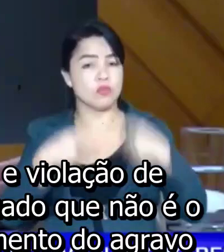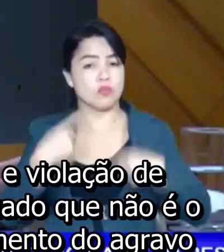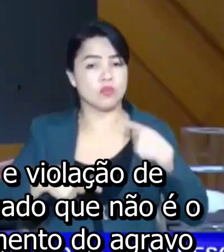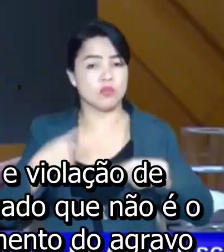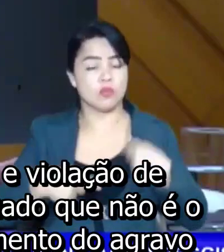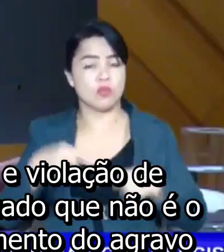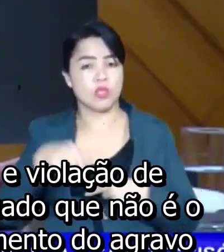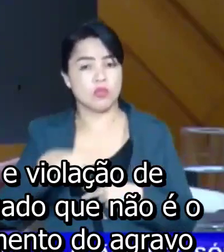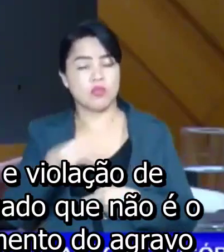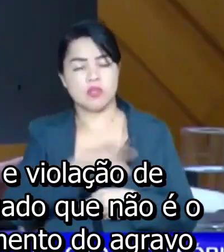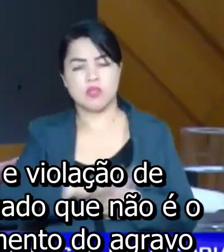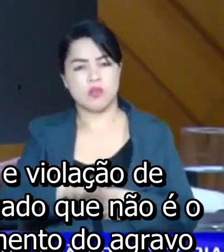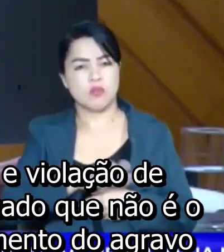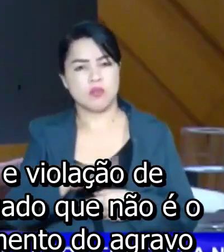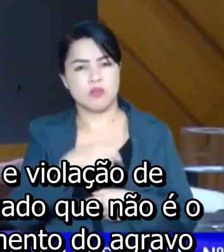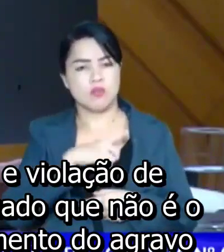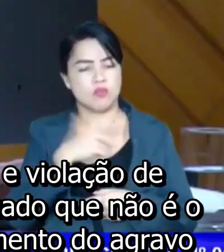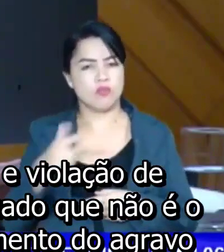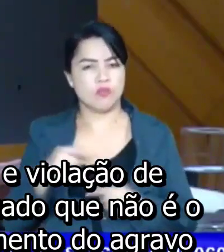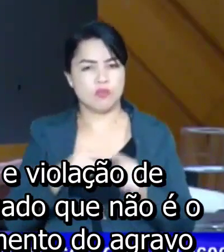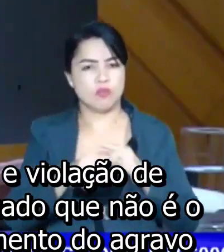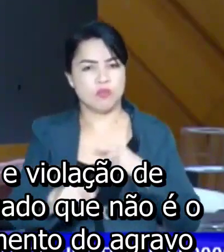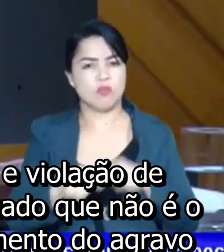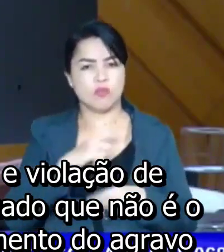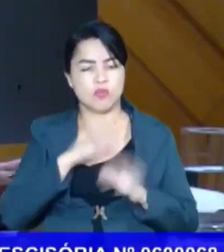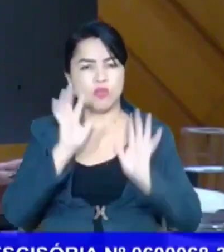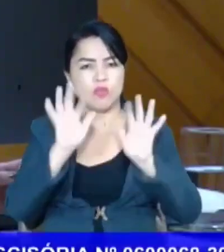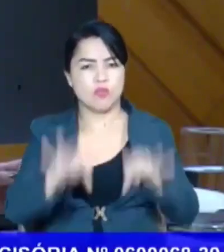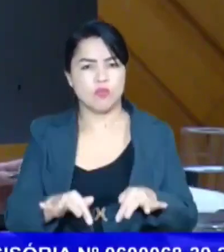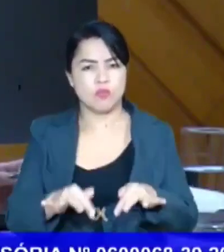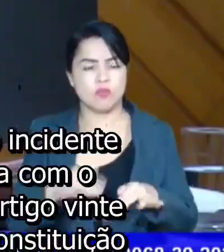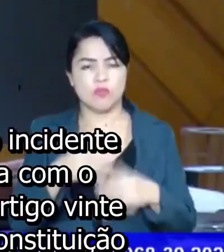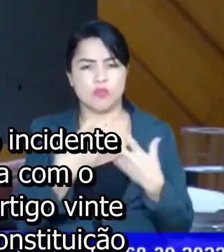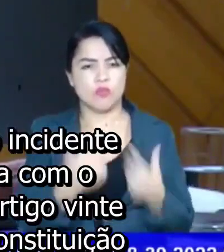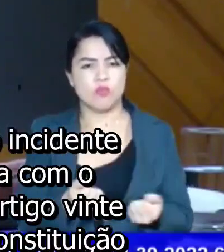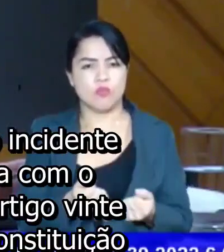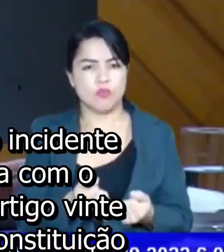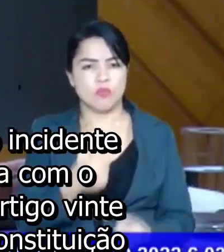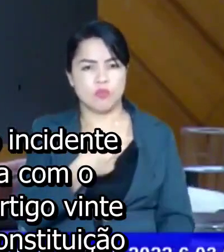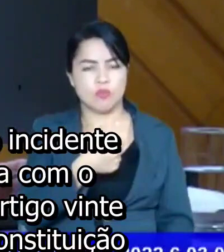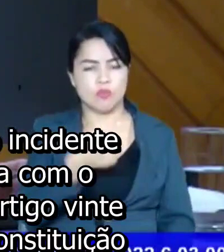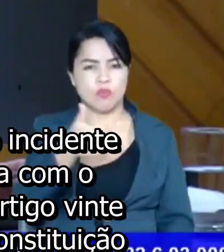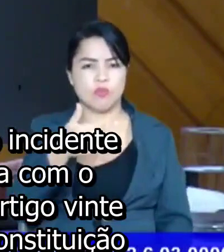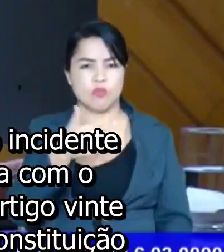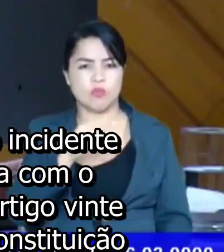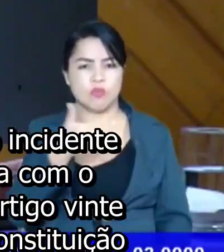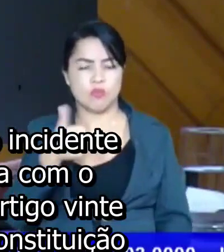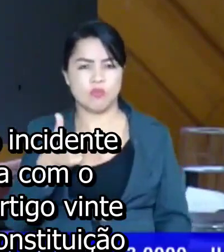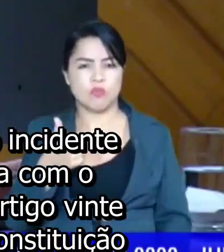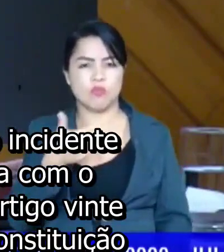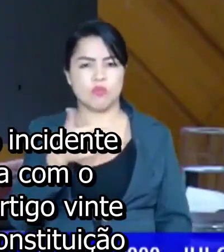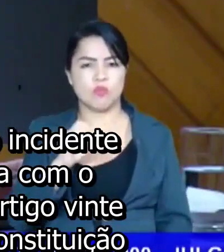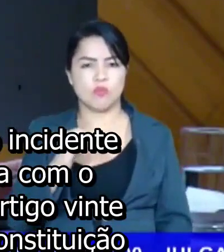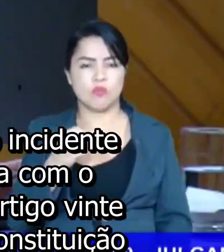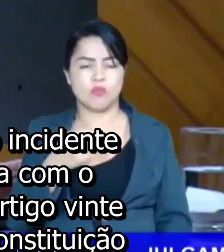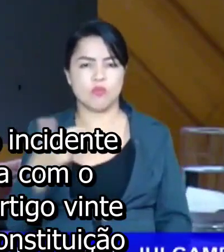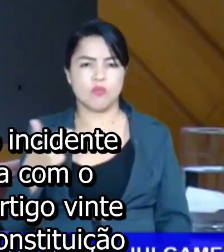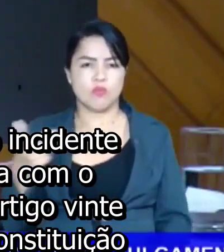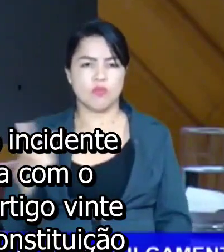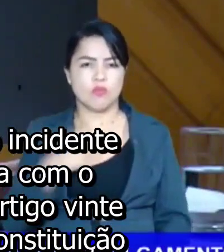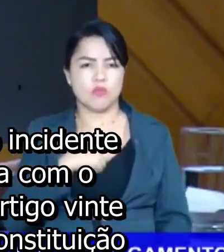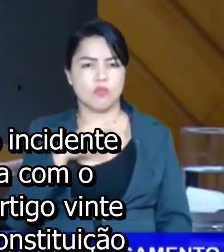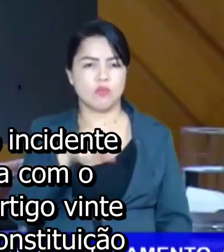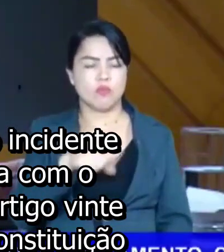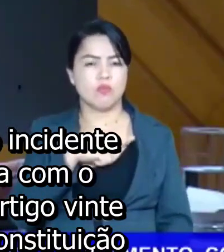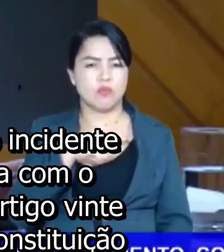da ação rescisória. Ao final, pugnou pelo não provimento do agravo. Em 21 de 11 de 2022, o agravante veio aos